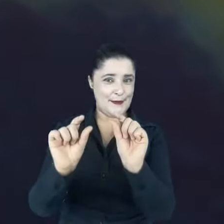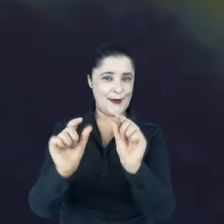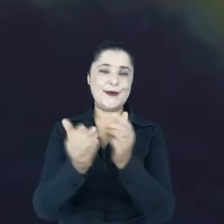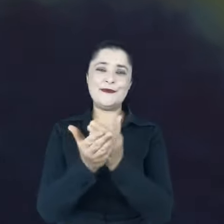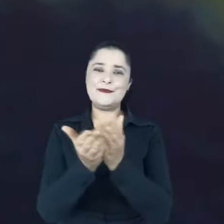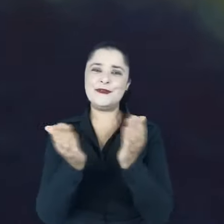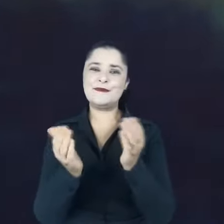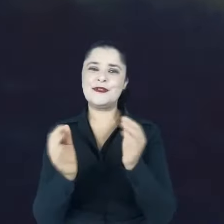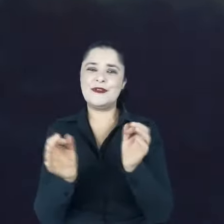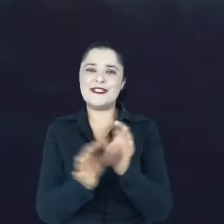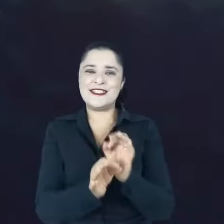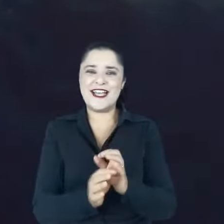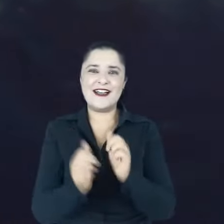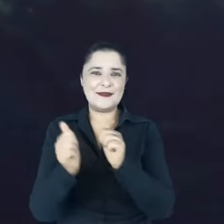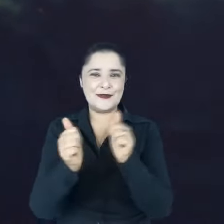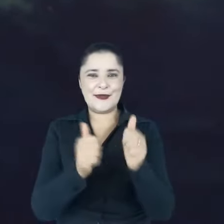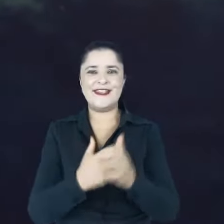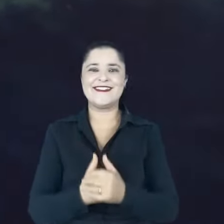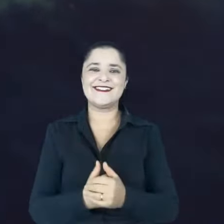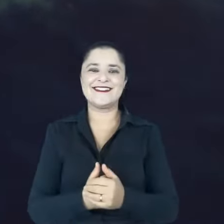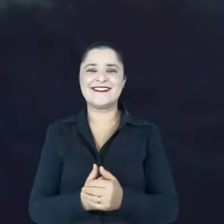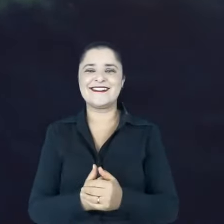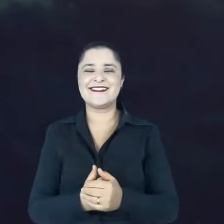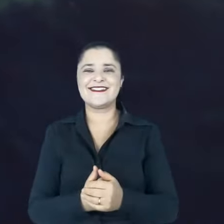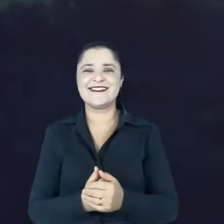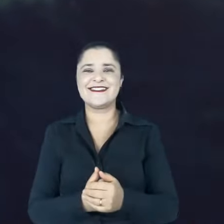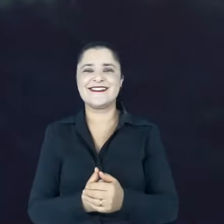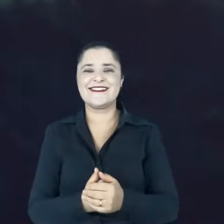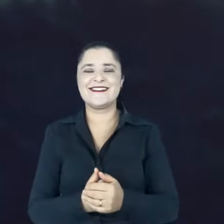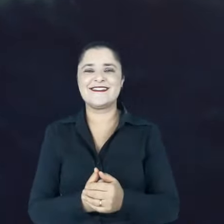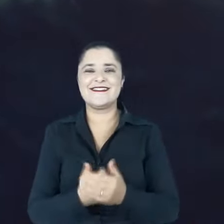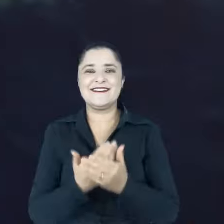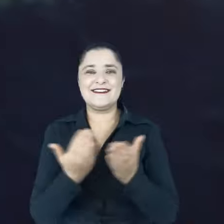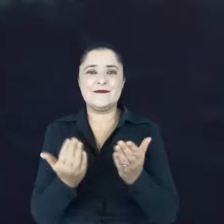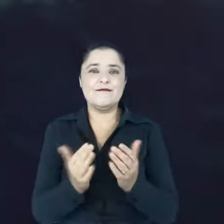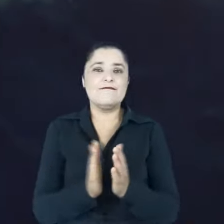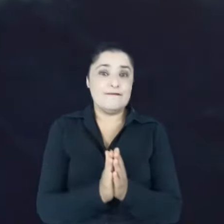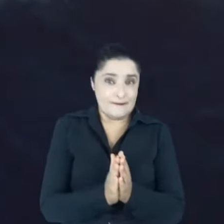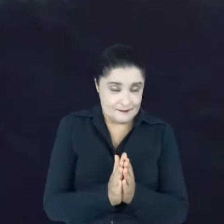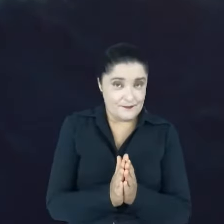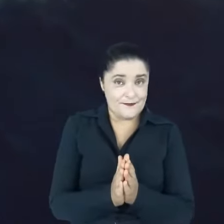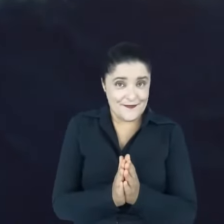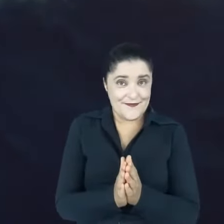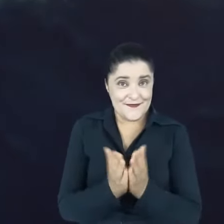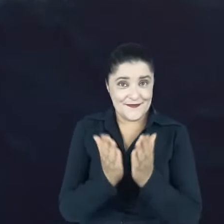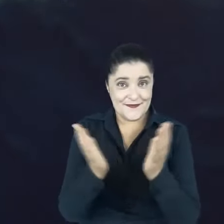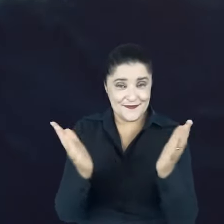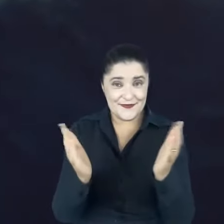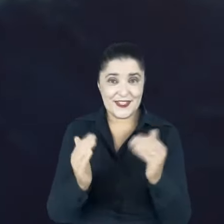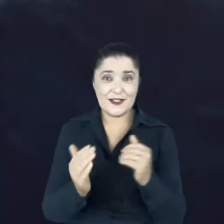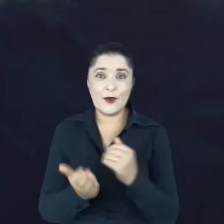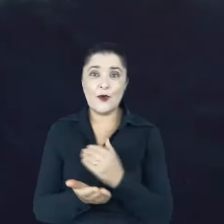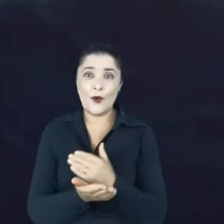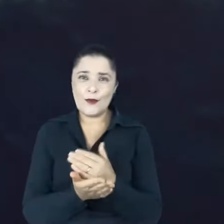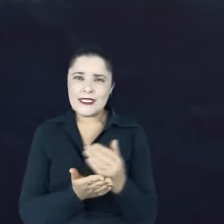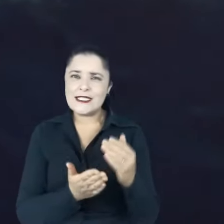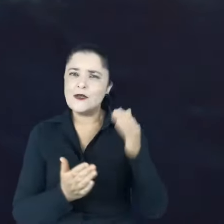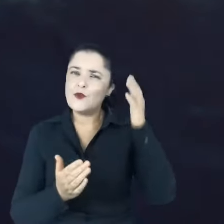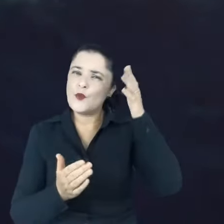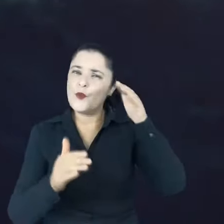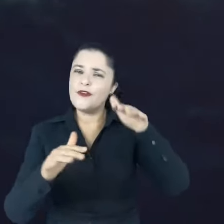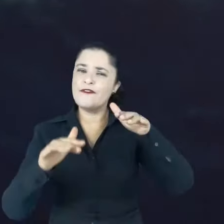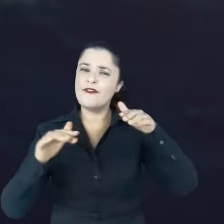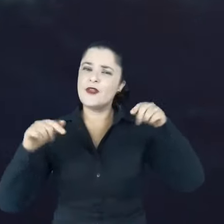Juliana? Pode ser, com certeza. Então, é isso, pessoal. Começamos o evento hoje.